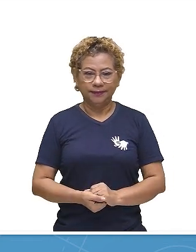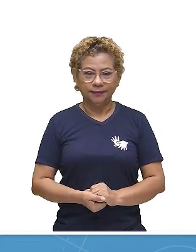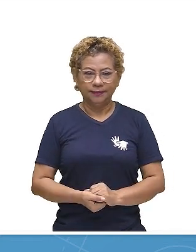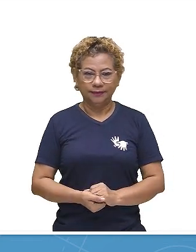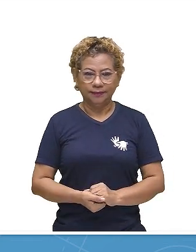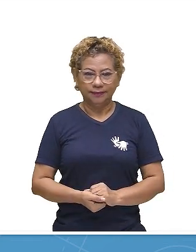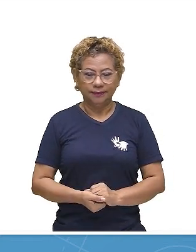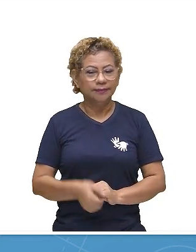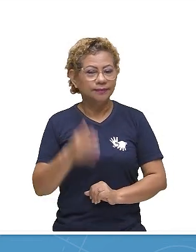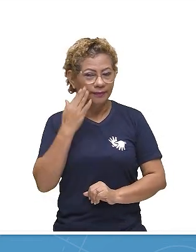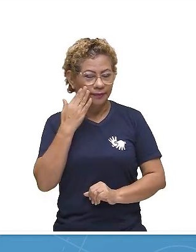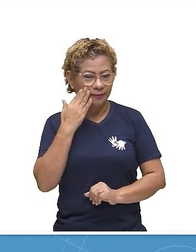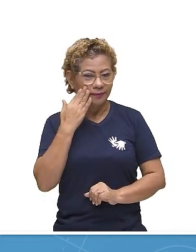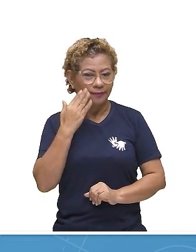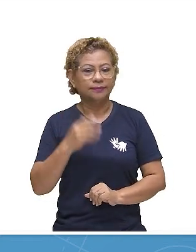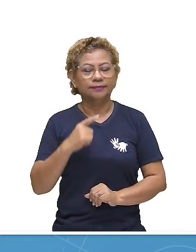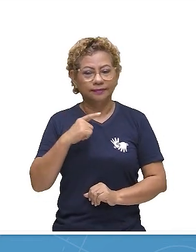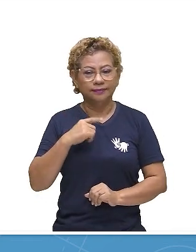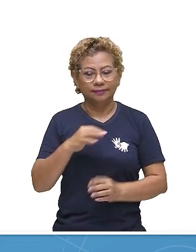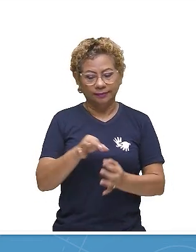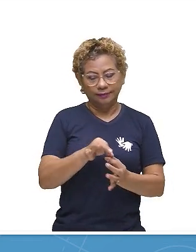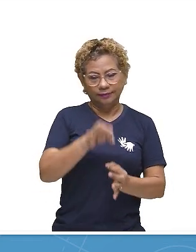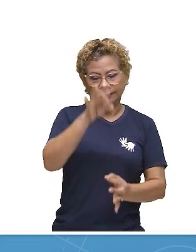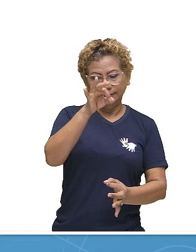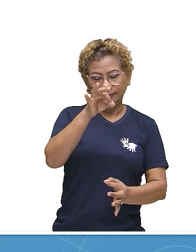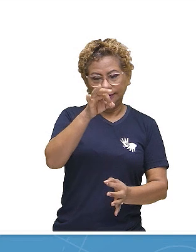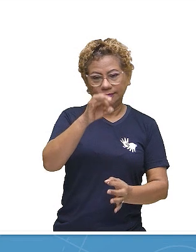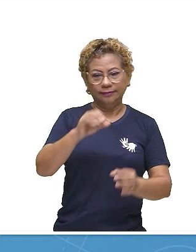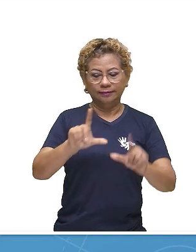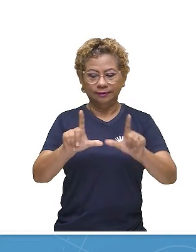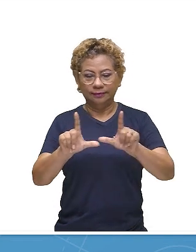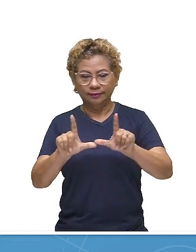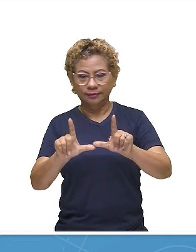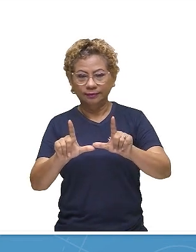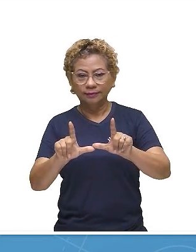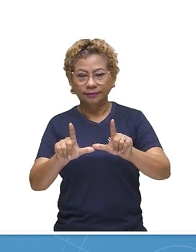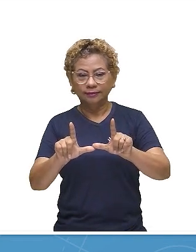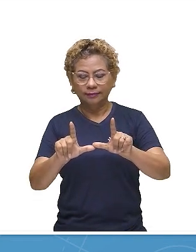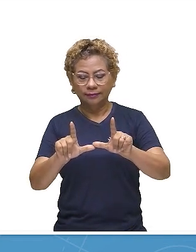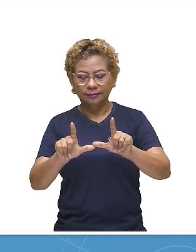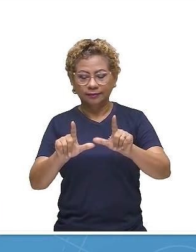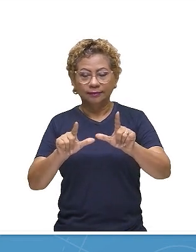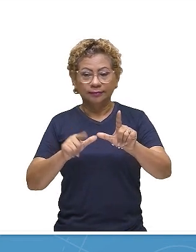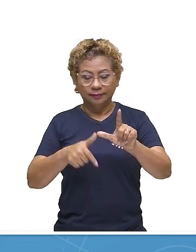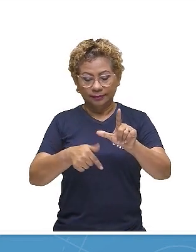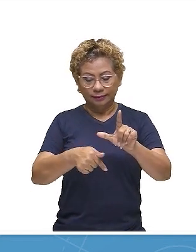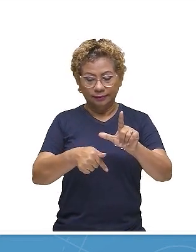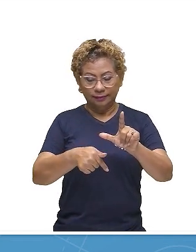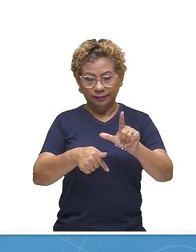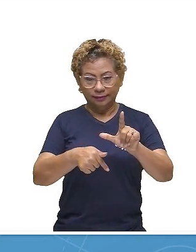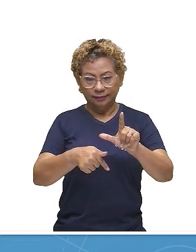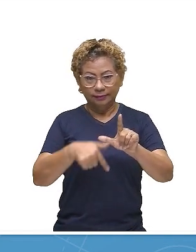de comprimento, ou de altura, né? E 7 de base, ou largura.